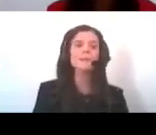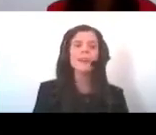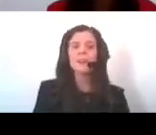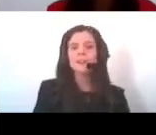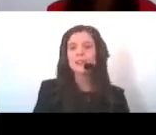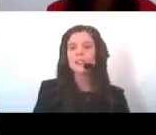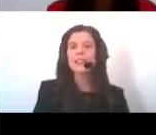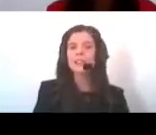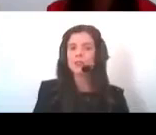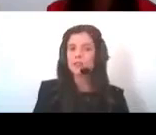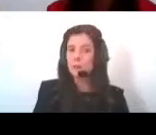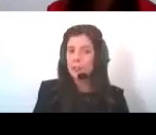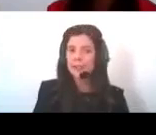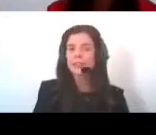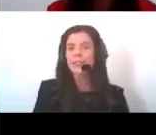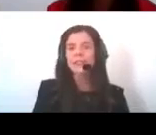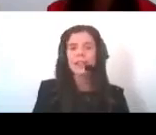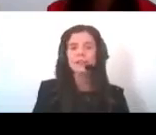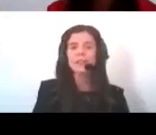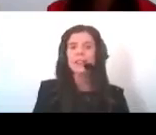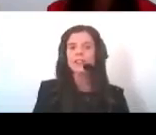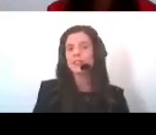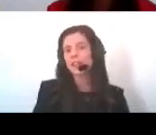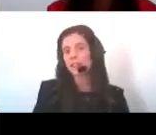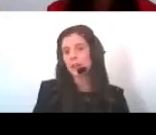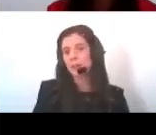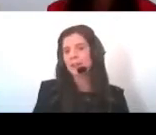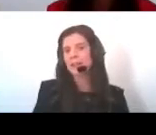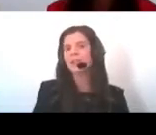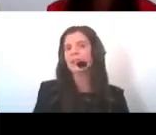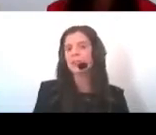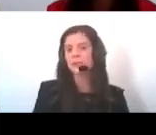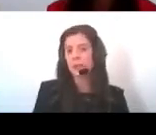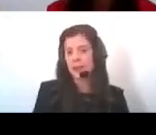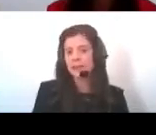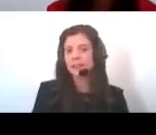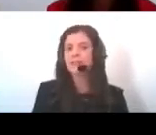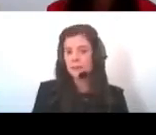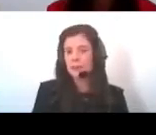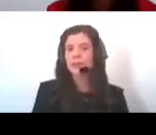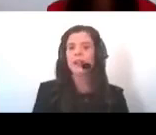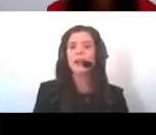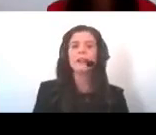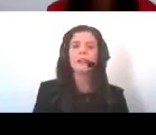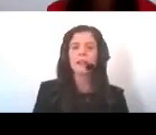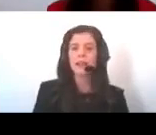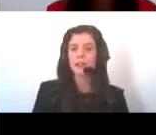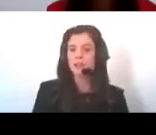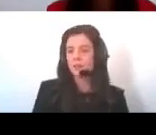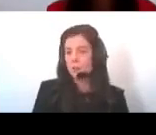fala, 6 unidades de saúde da família, 3 unidades de assistência farmacêutica, que são as farmácias, tá?